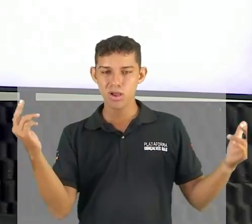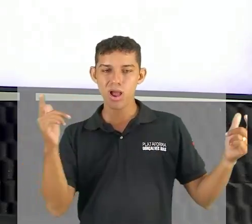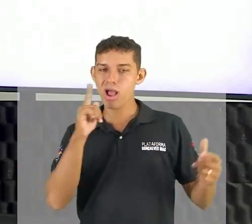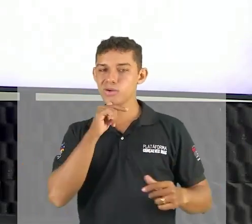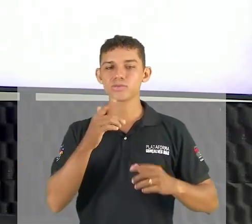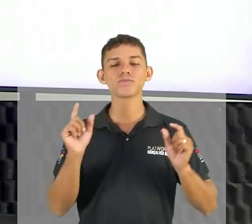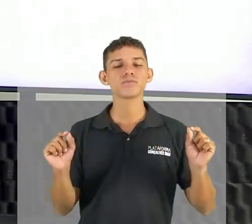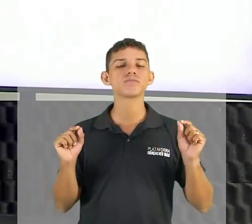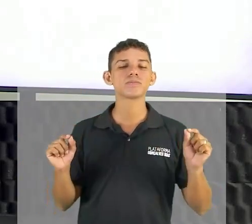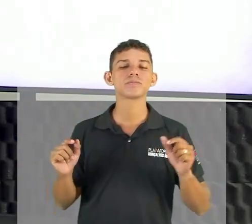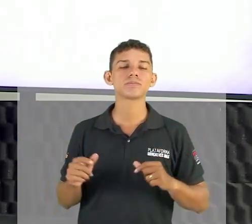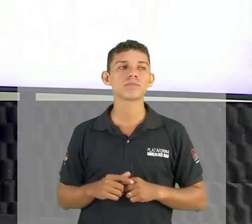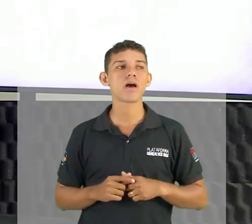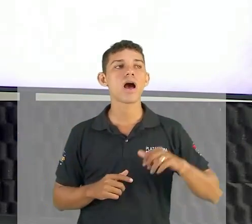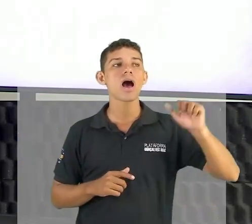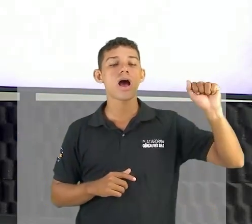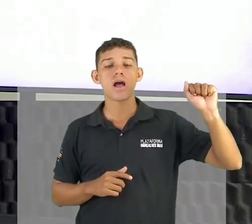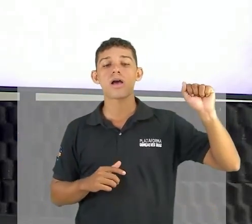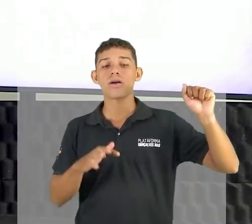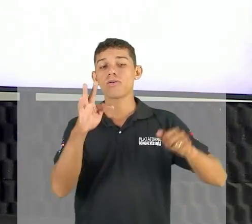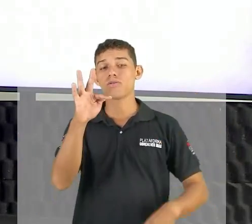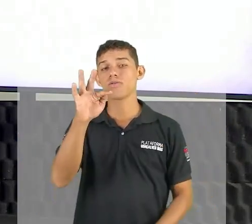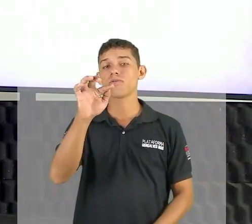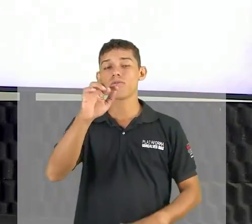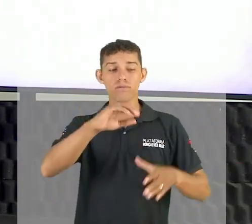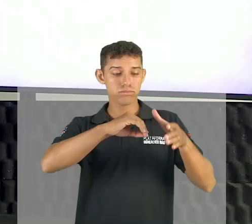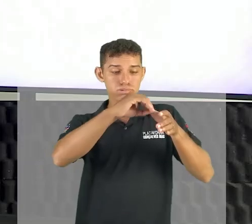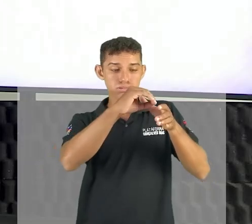Então vamos lá. O que aconteceu em A? Flutuou.